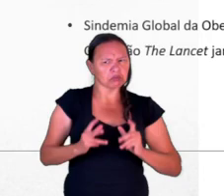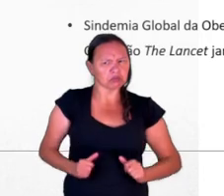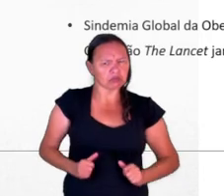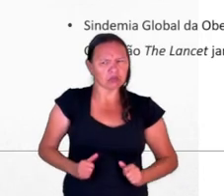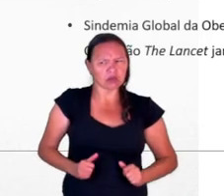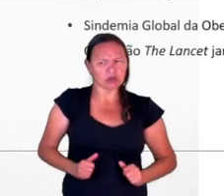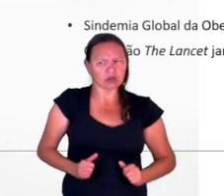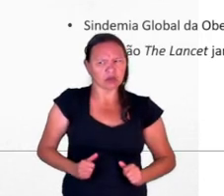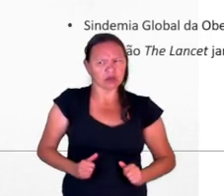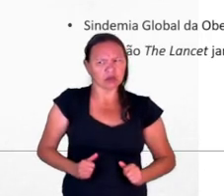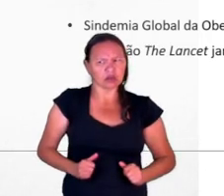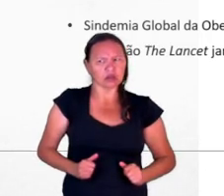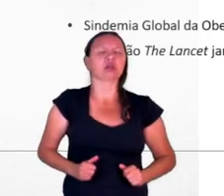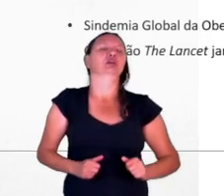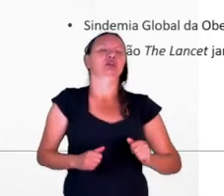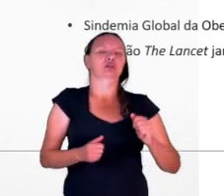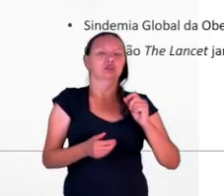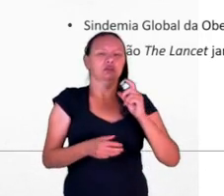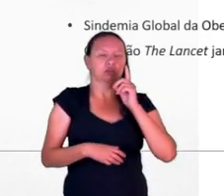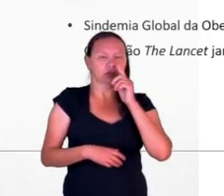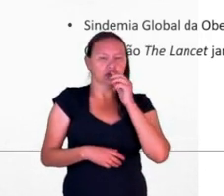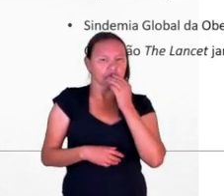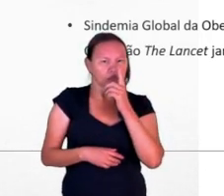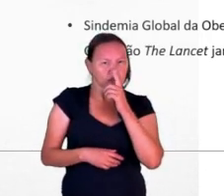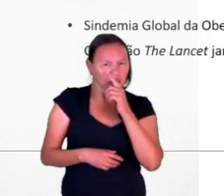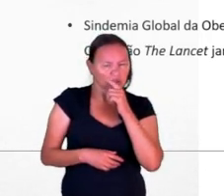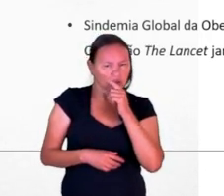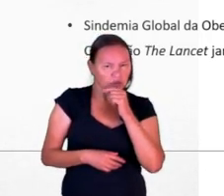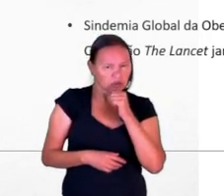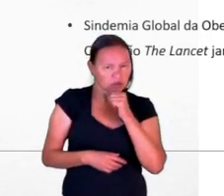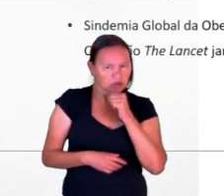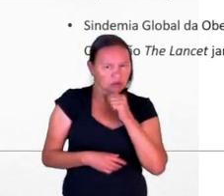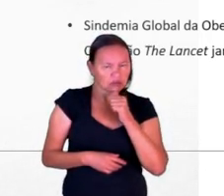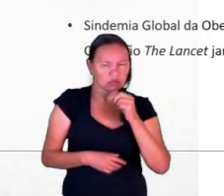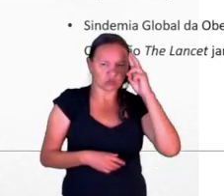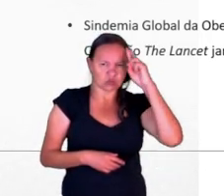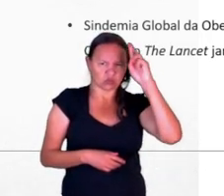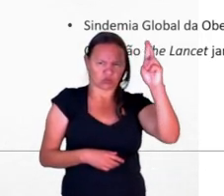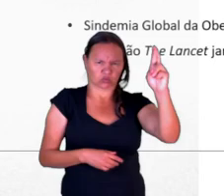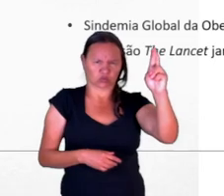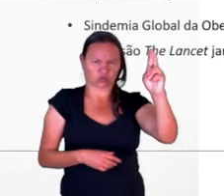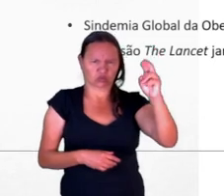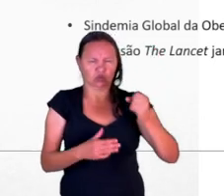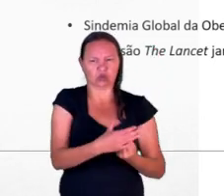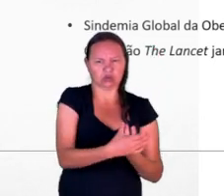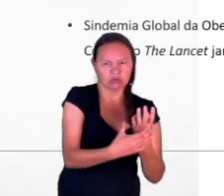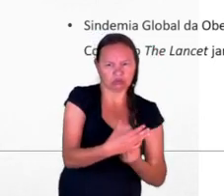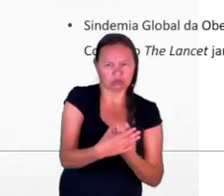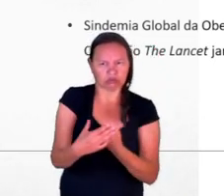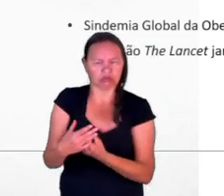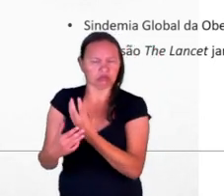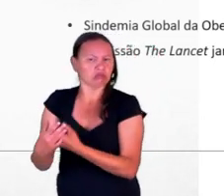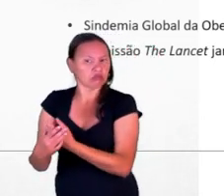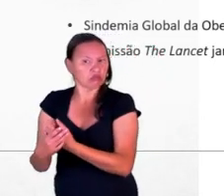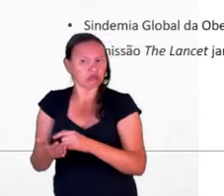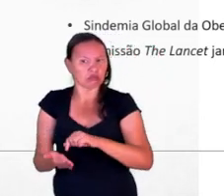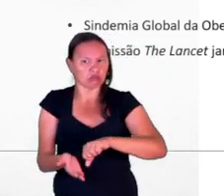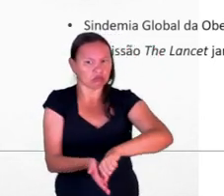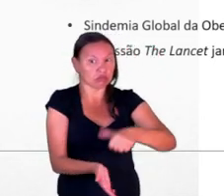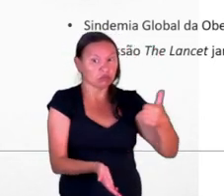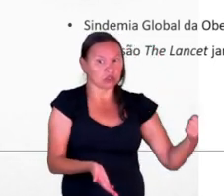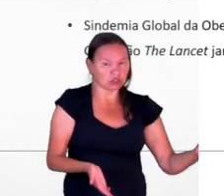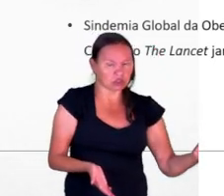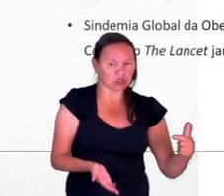sistemas alimentares que não respeitam a agroecologia segundo a revista